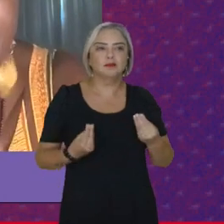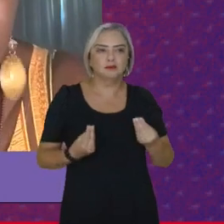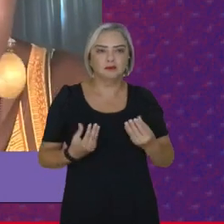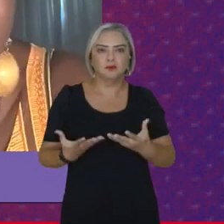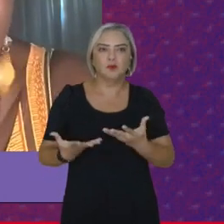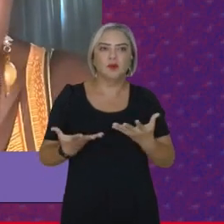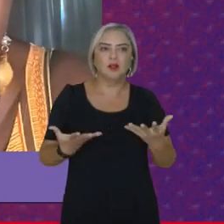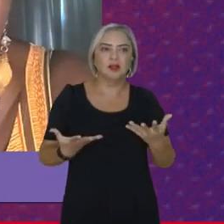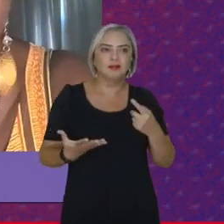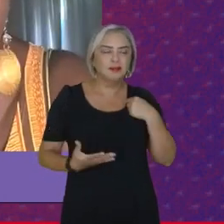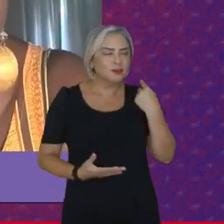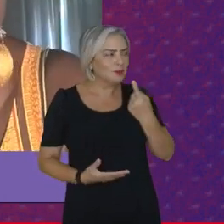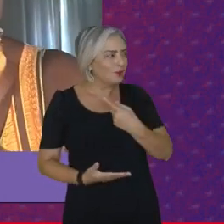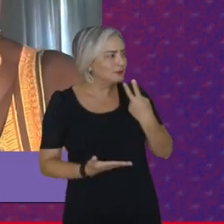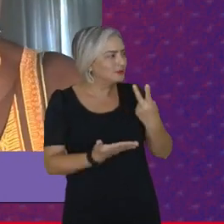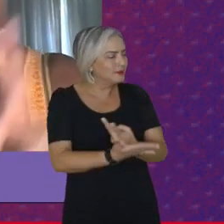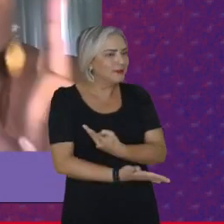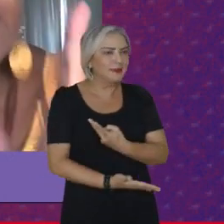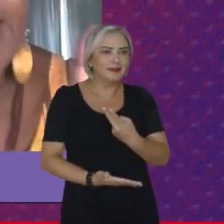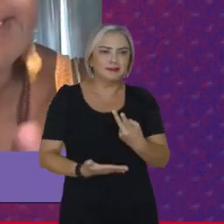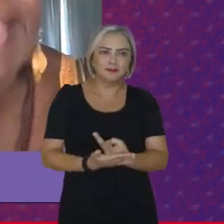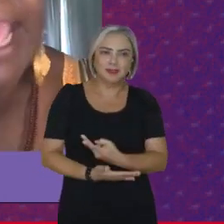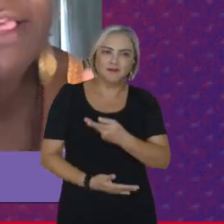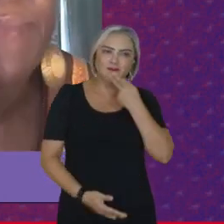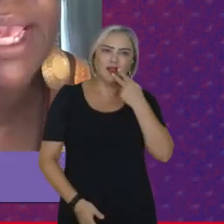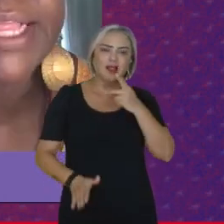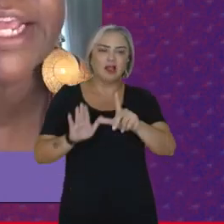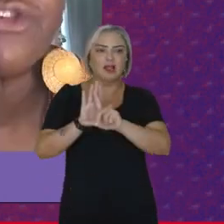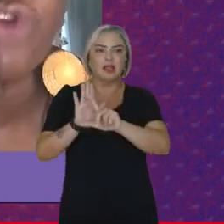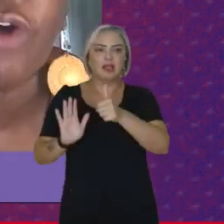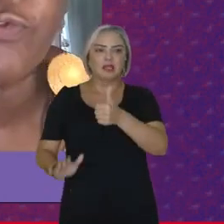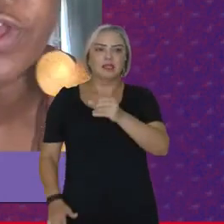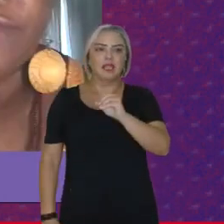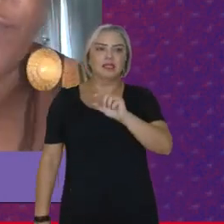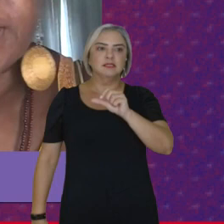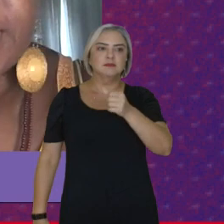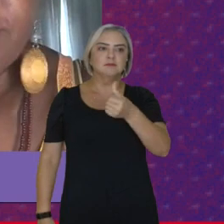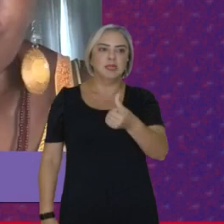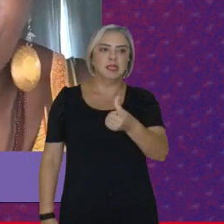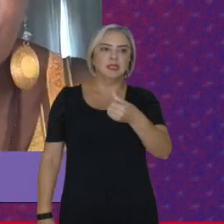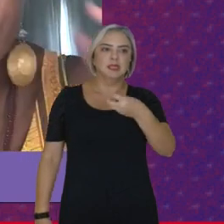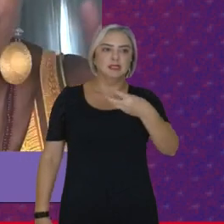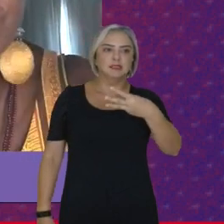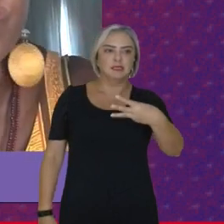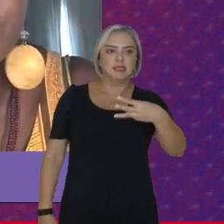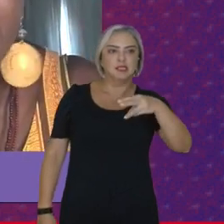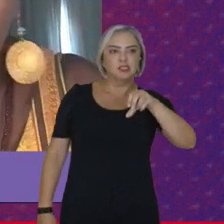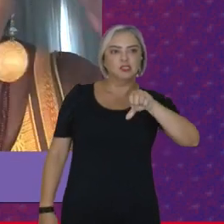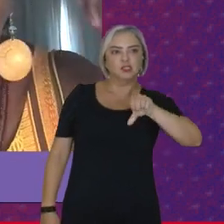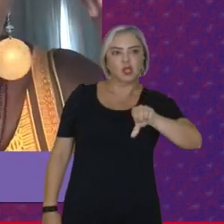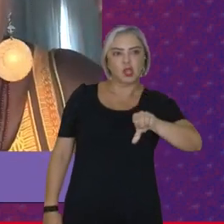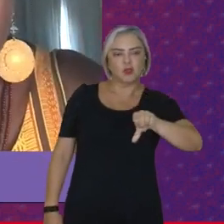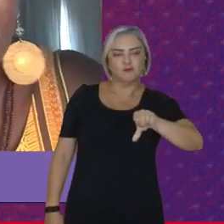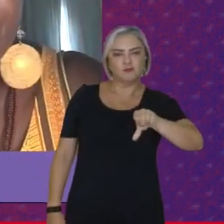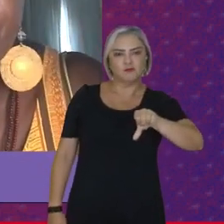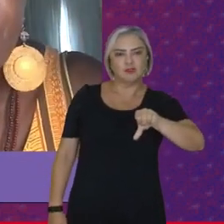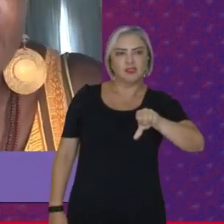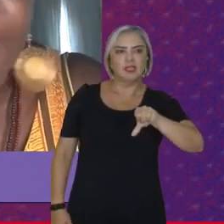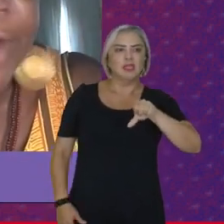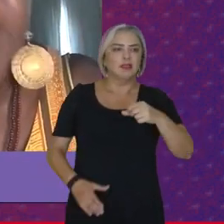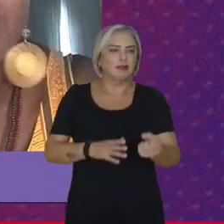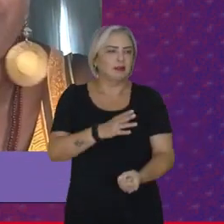gente equivocadamente fala, que a Lei 10.639, que fala da história e contribuição